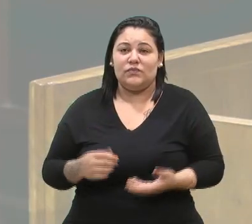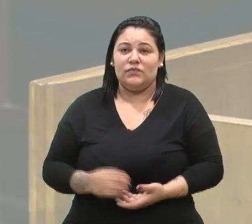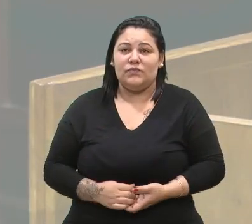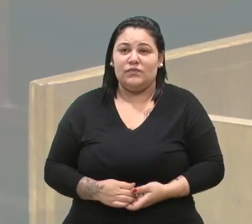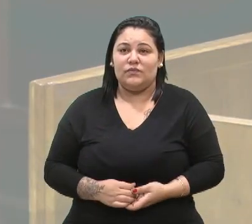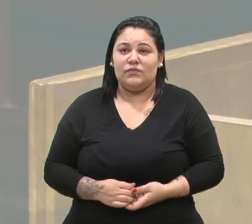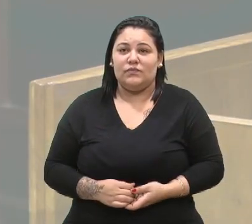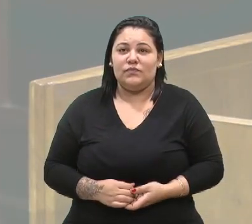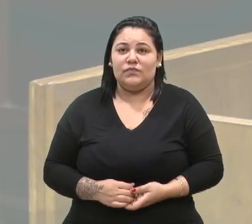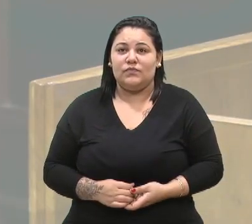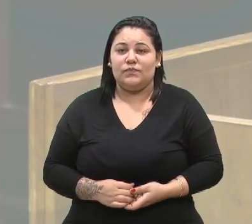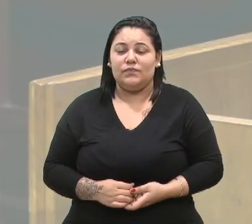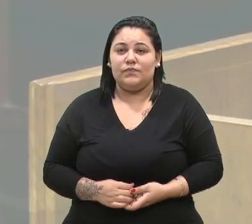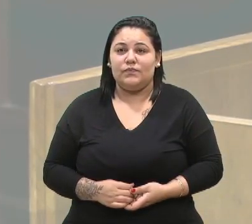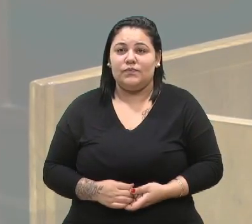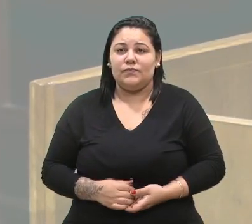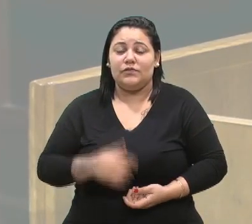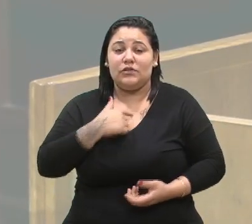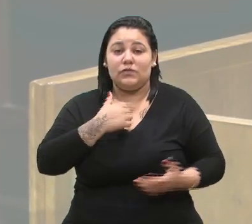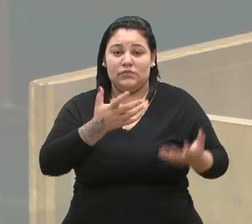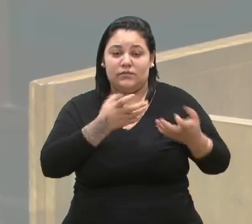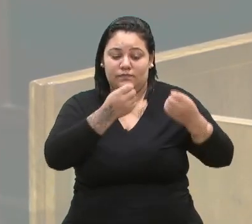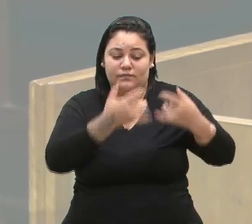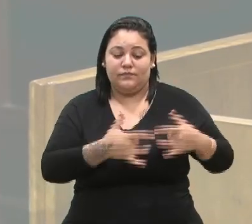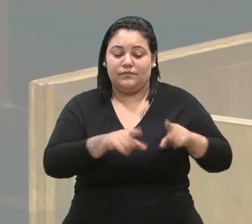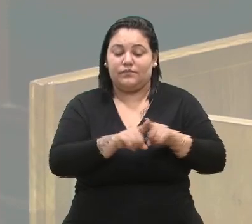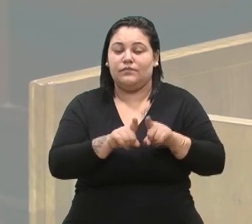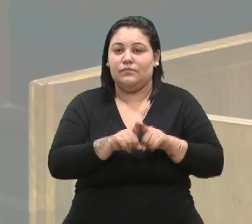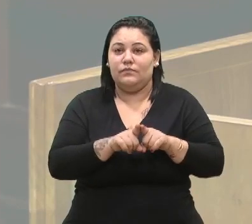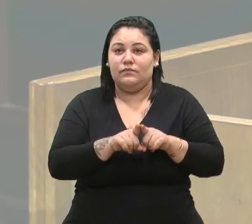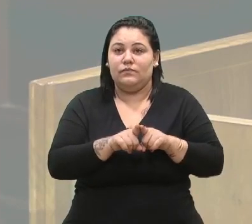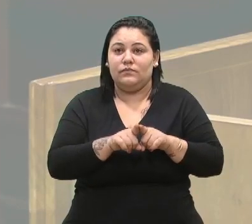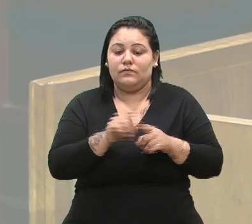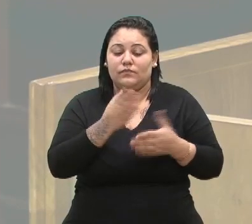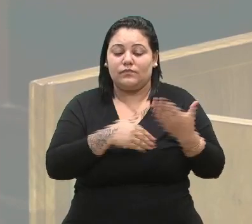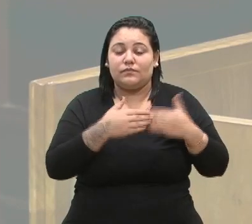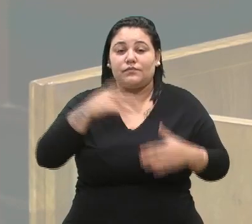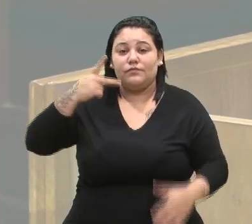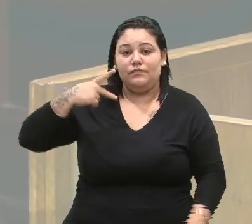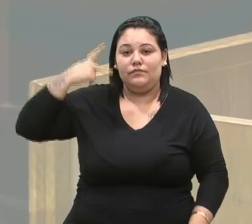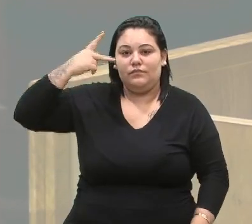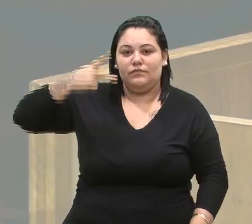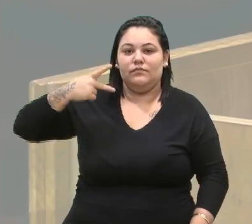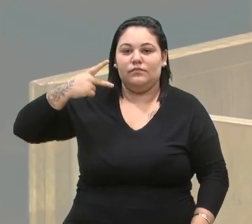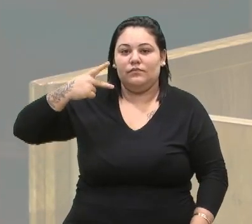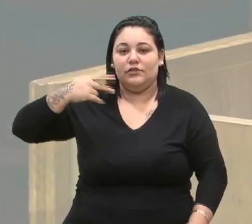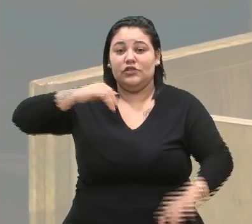Eu quero reiterar que todos os vereadores